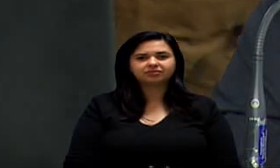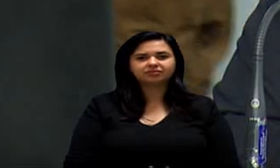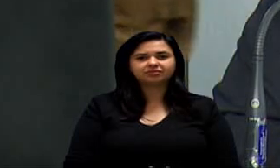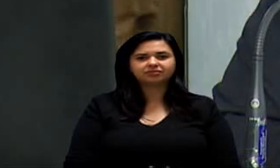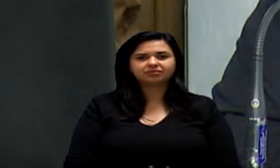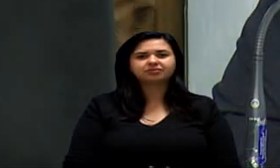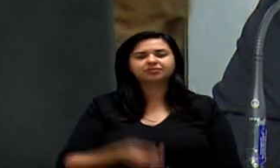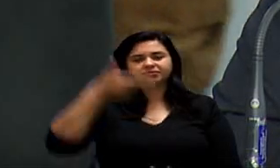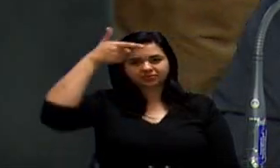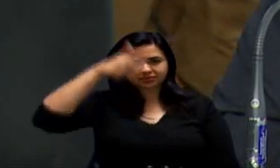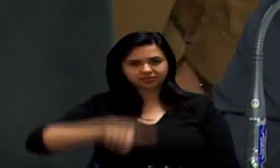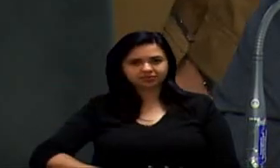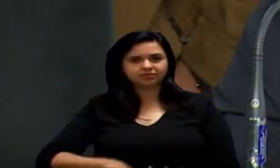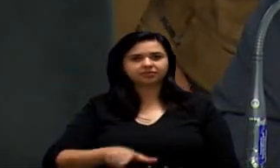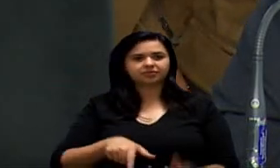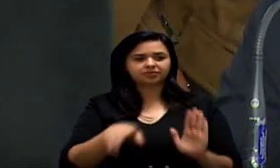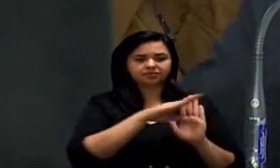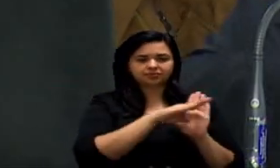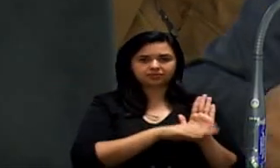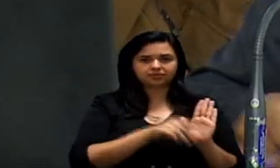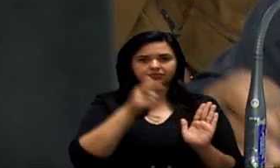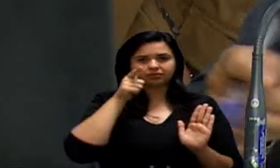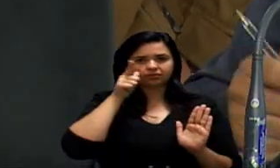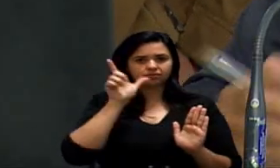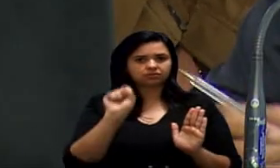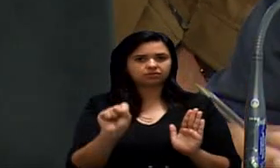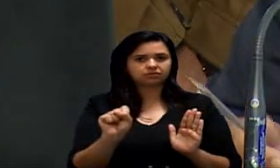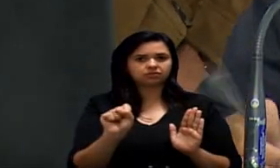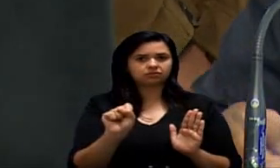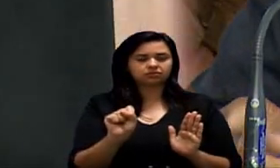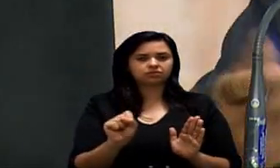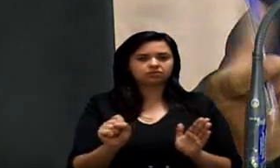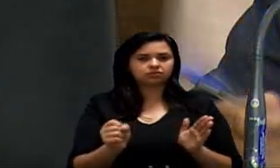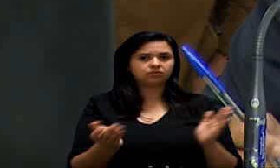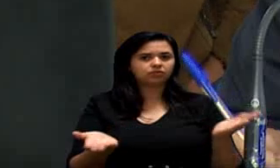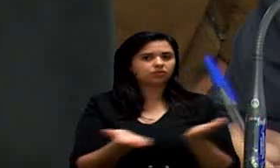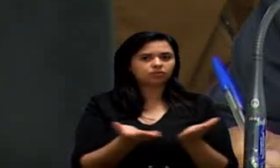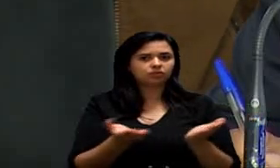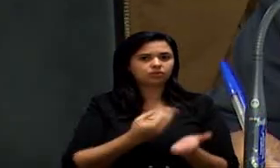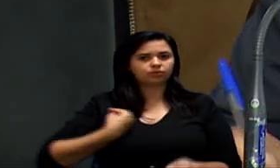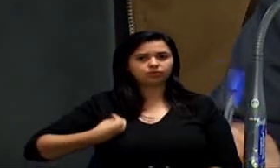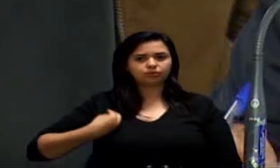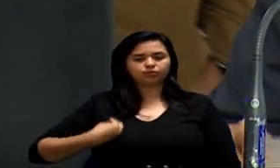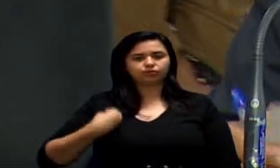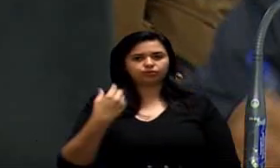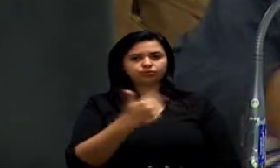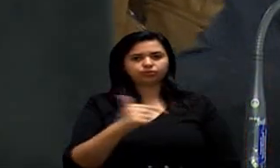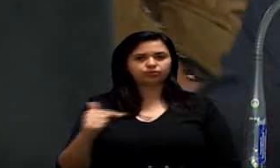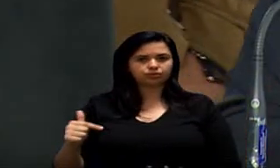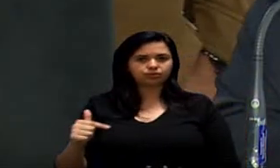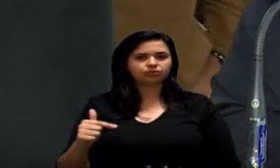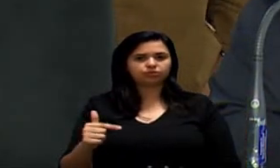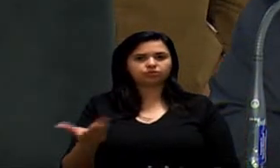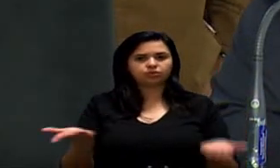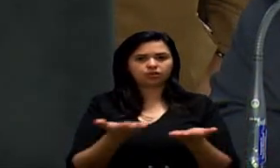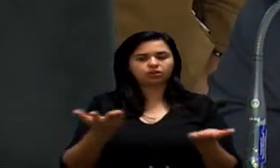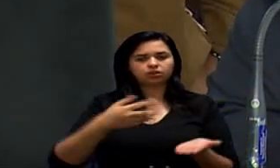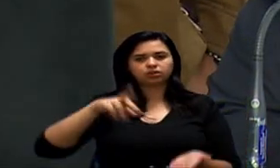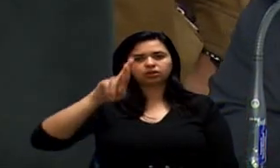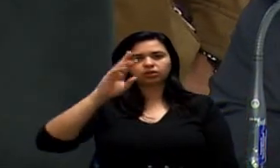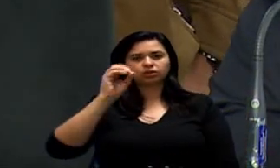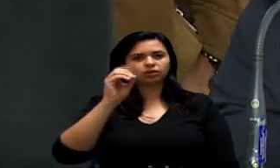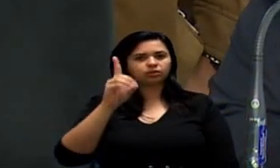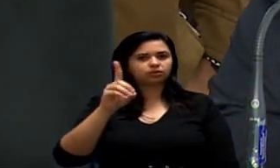O próximo requerimento seria do vereador Luiz Santos. Ele, no momento, não está presente. Rodrigo do Treviso.